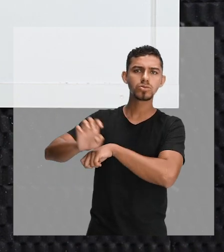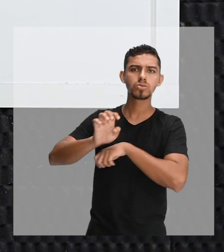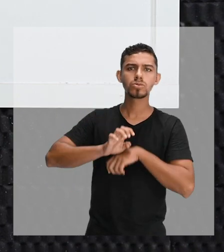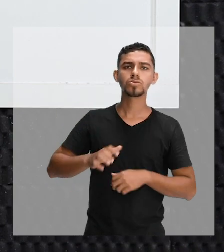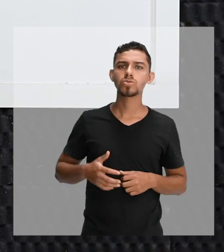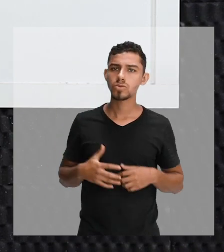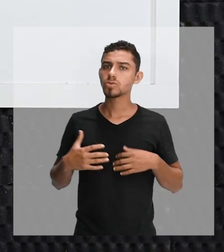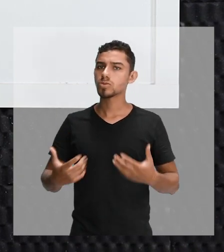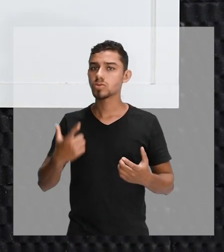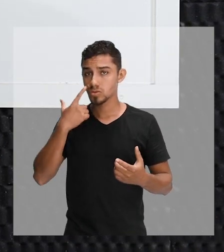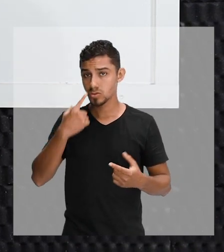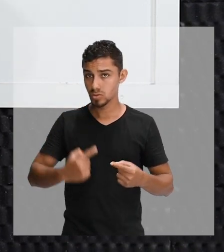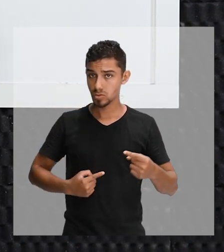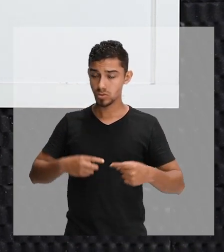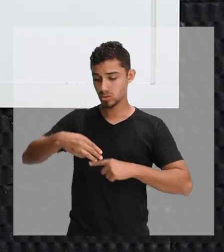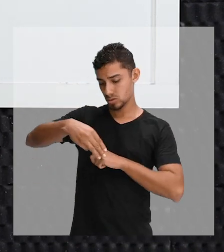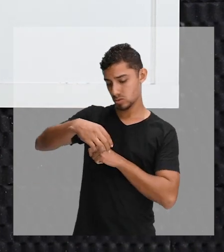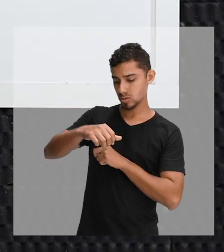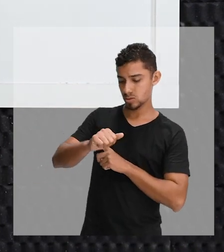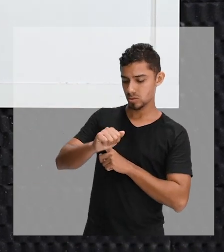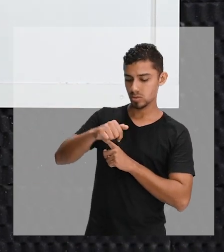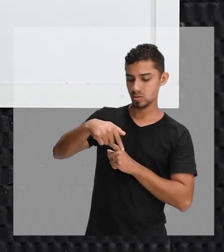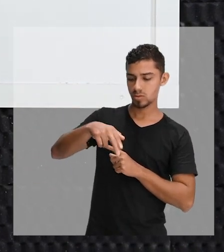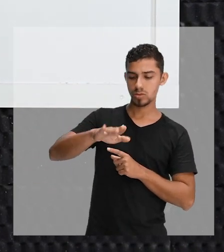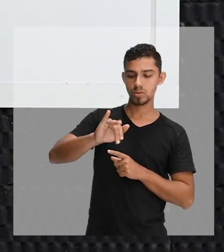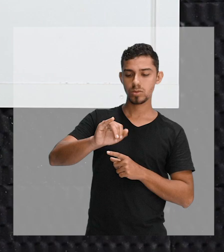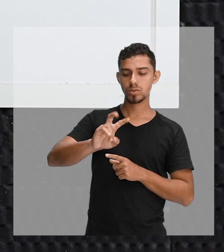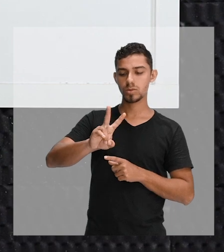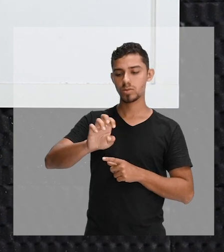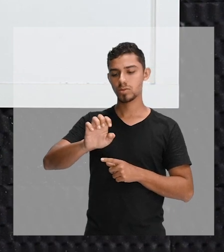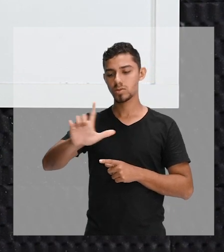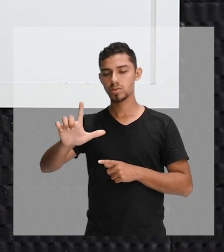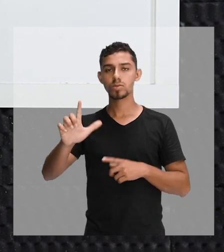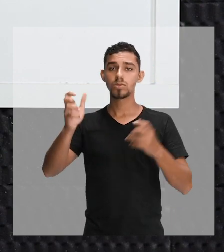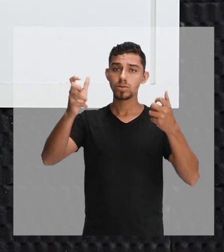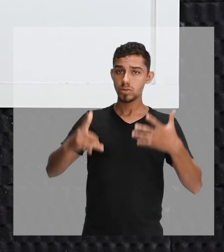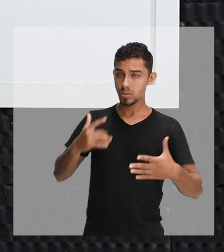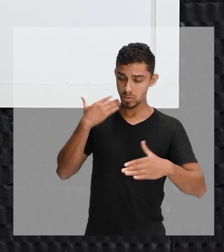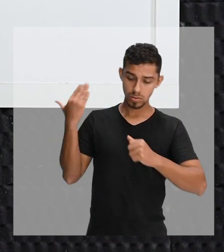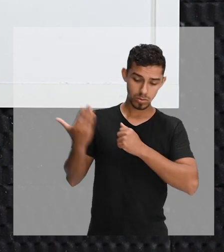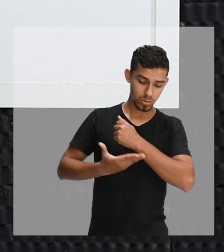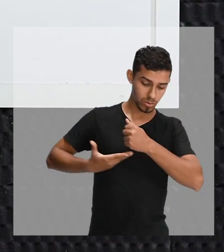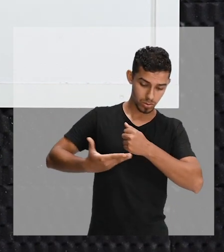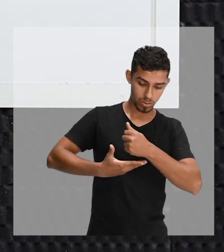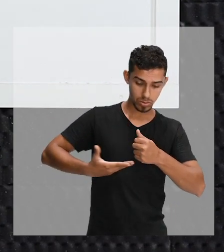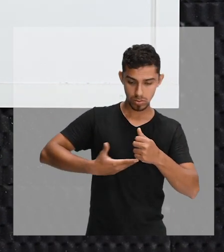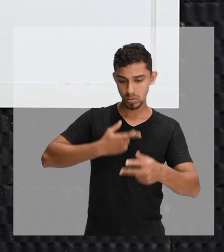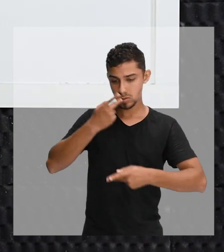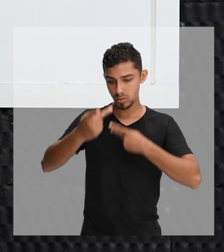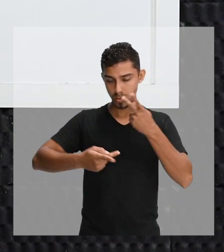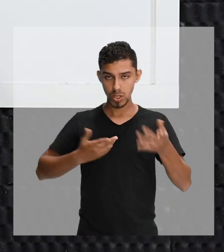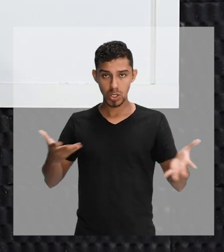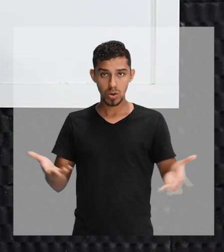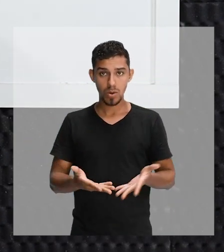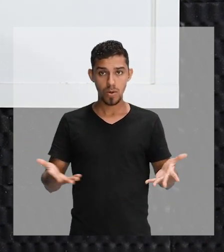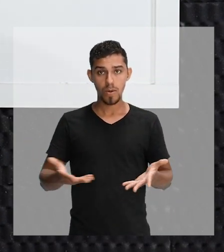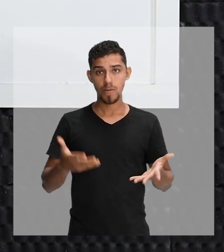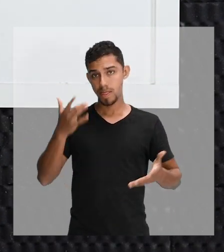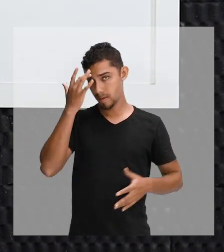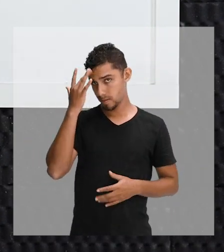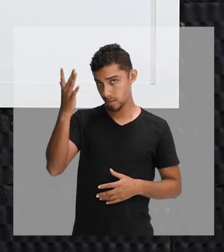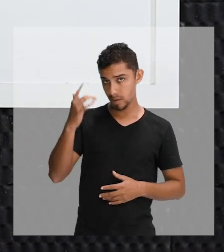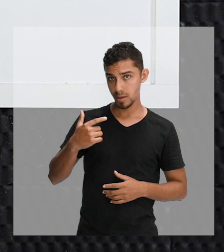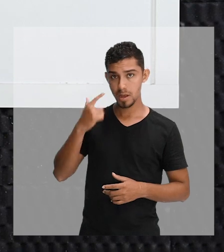tenho. Mas Maquiavel vai trazer as bases da discussão que nós temos hoje. Então, olha só, é muito mais fácil você